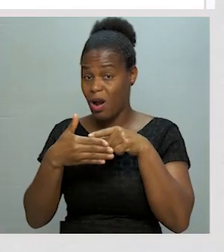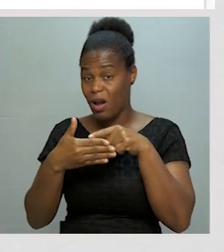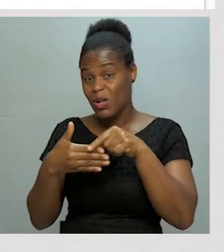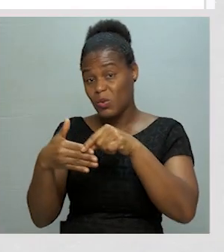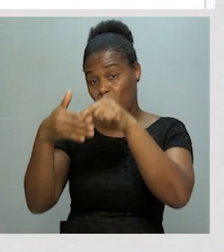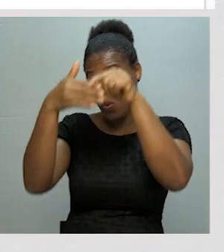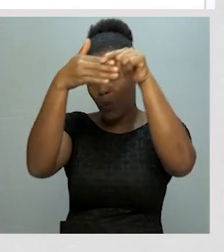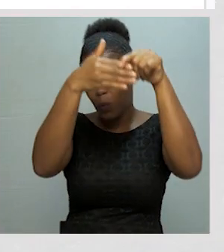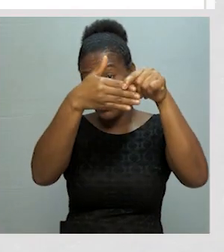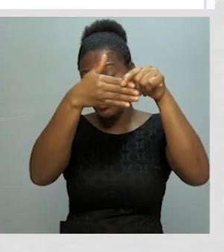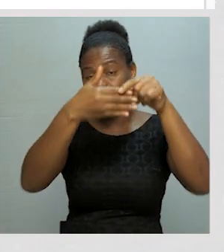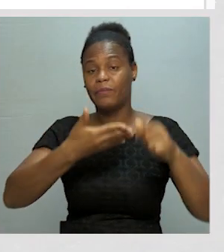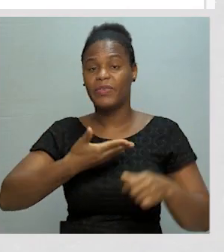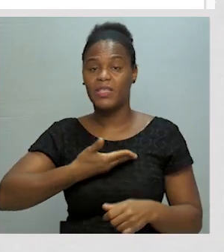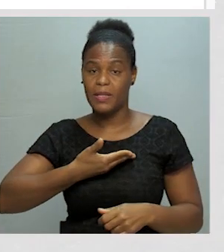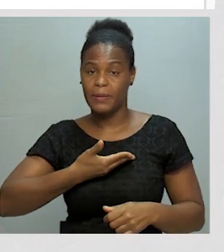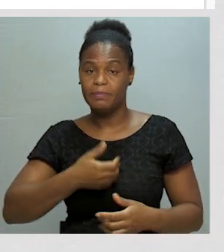ok?